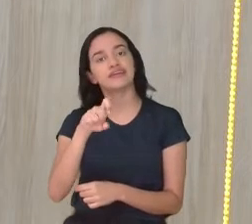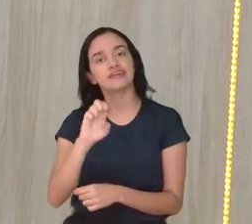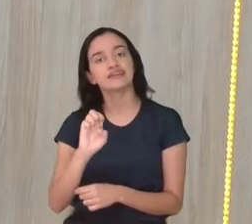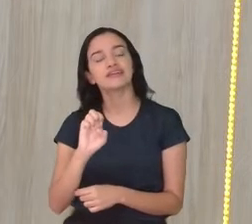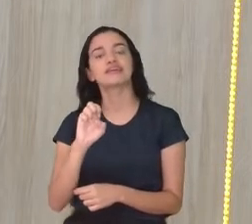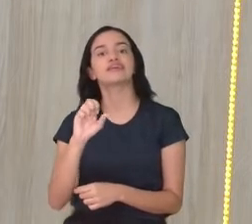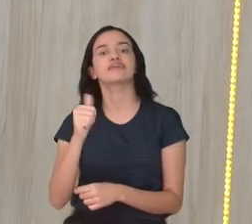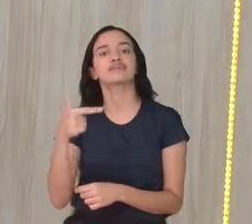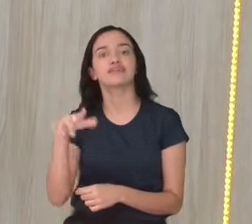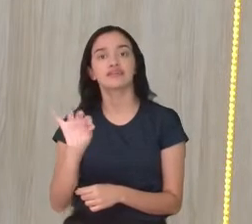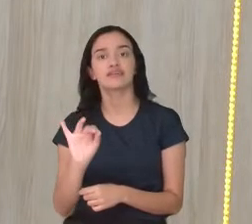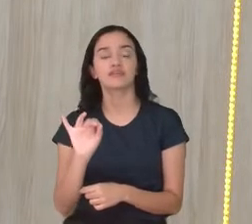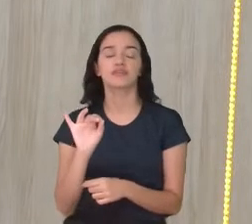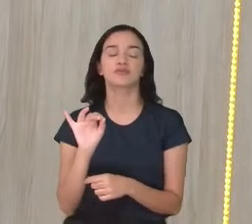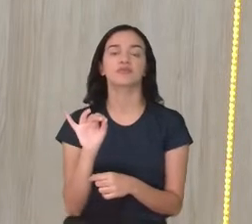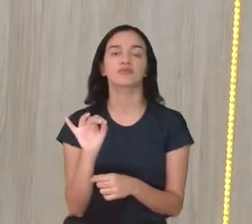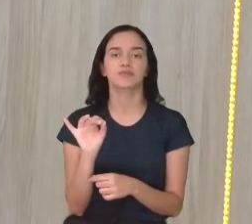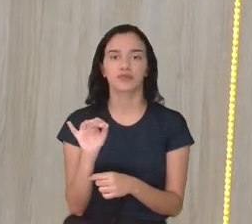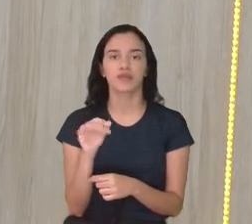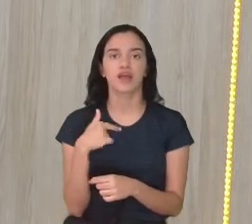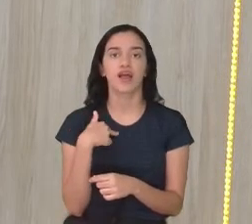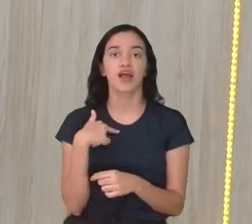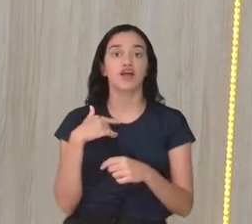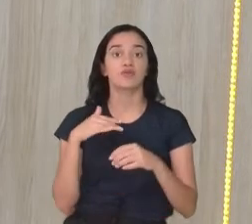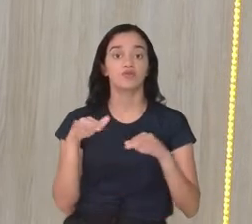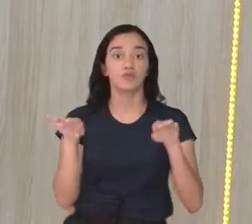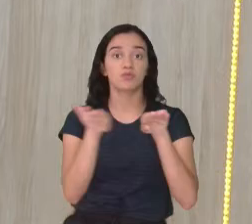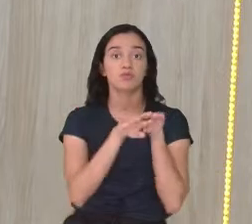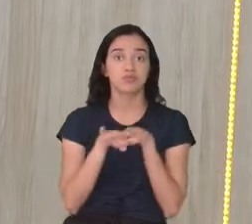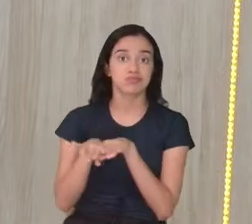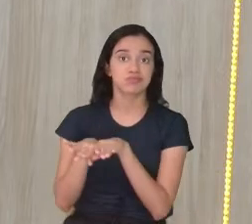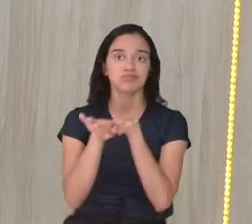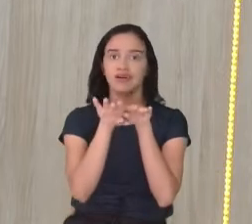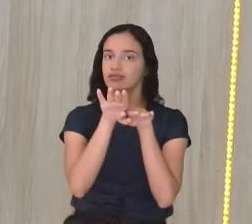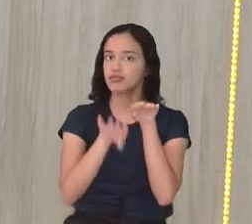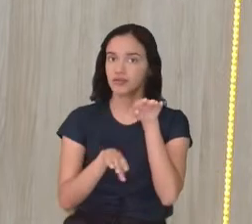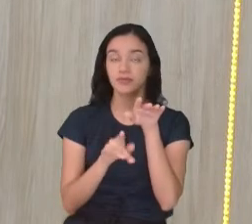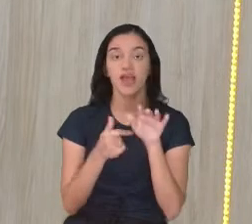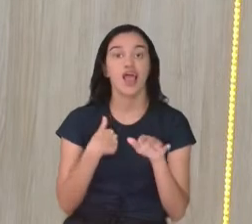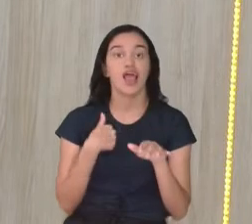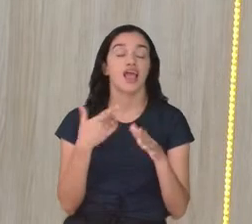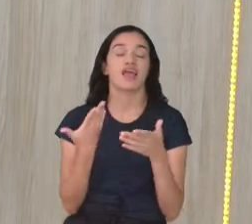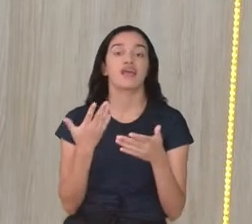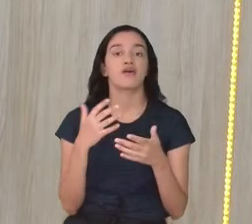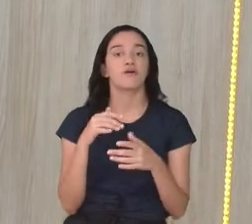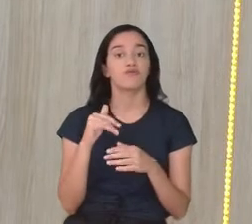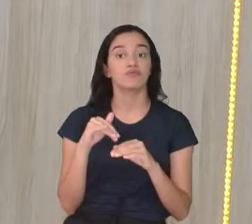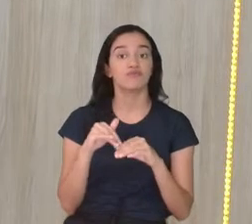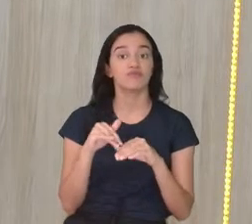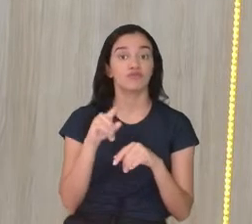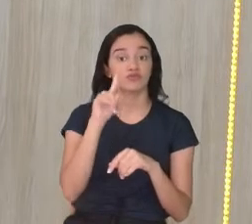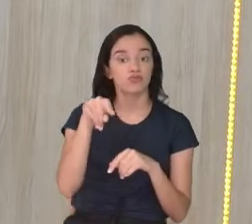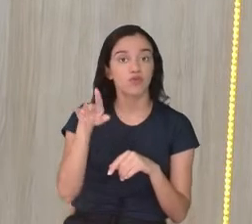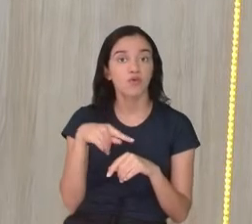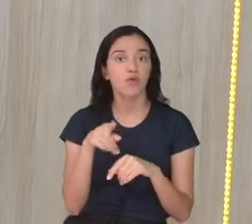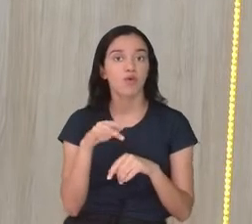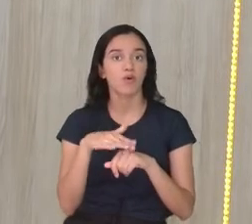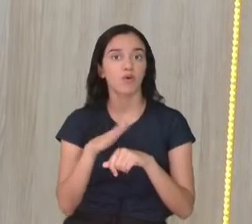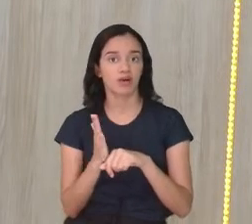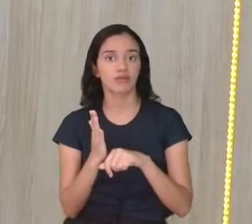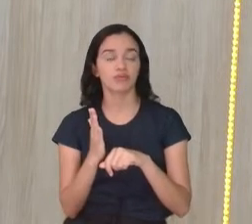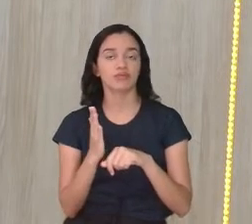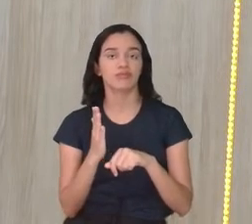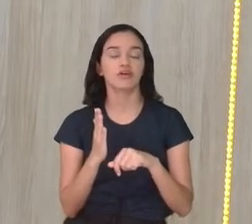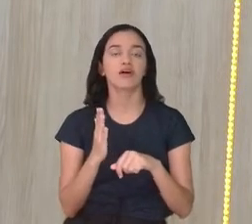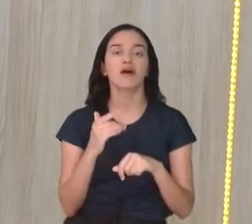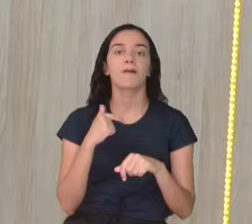Porque está fugindo do padrão daquele local. É uma exceção ali no meio. Justamente o que? Pela